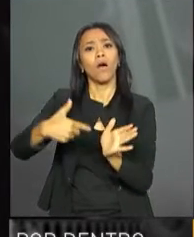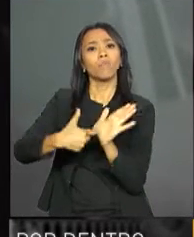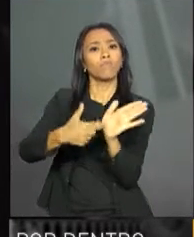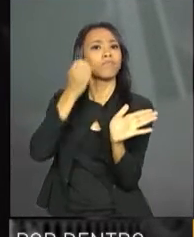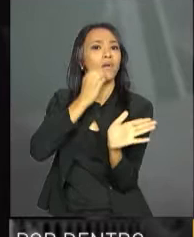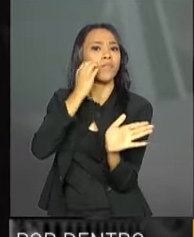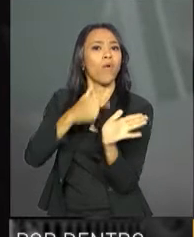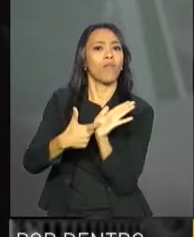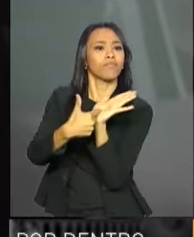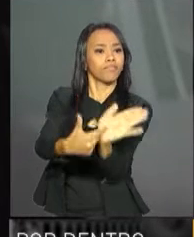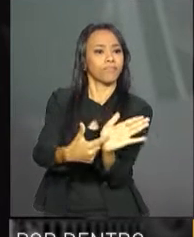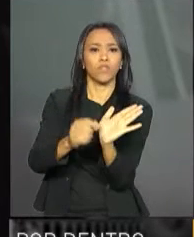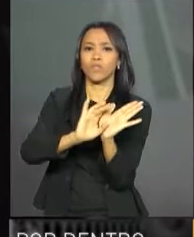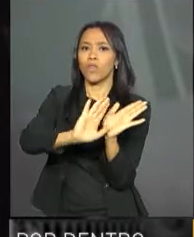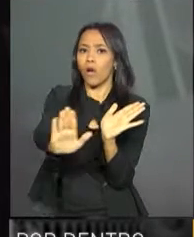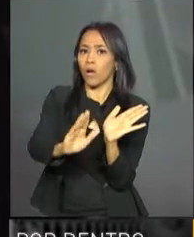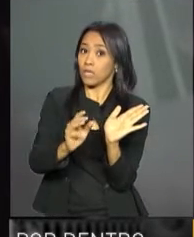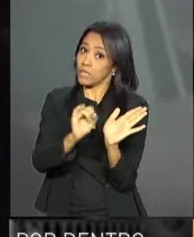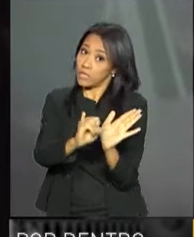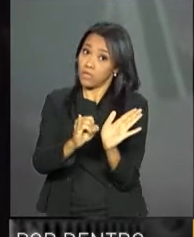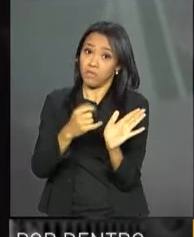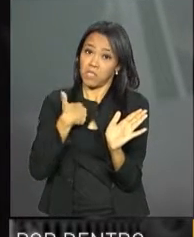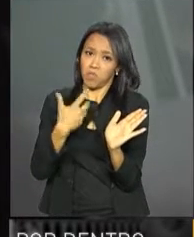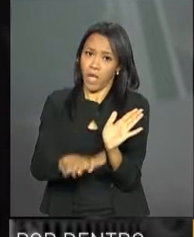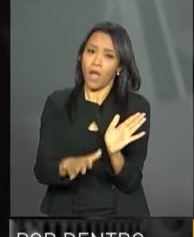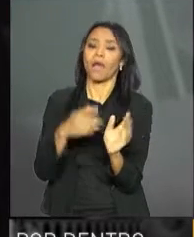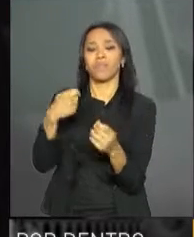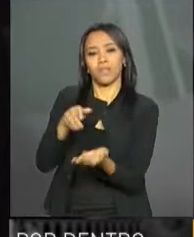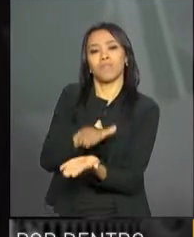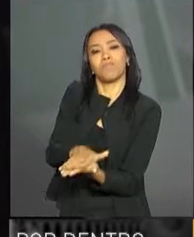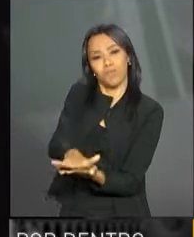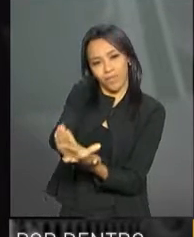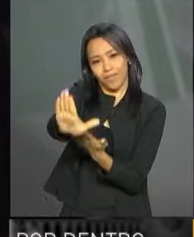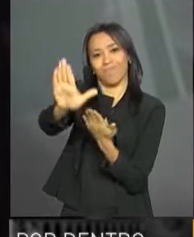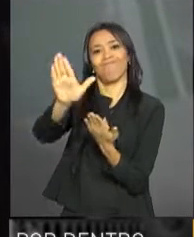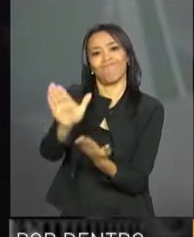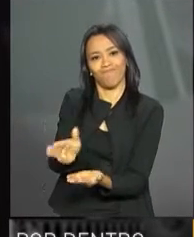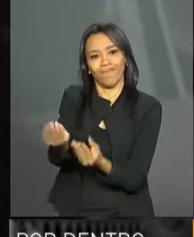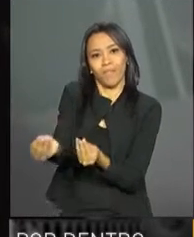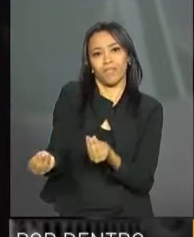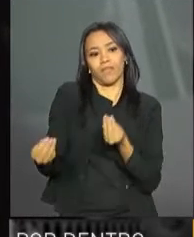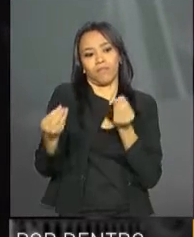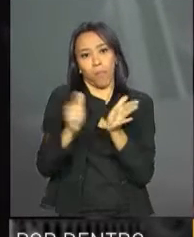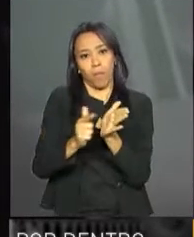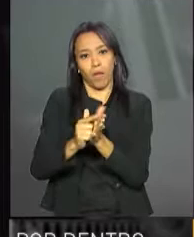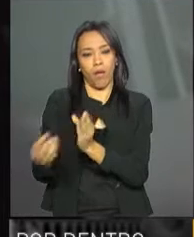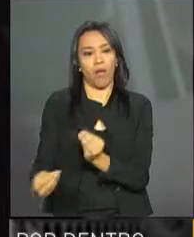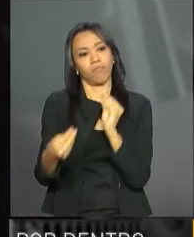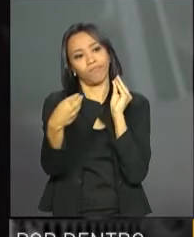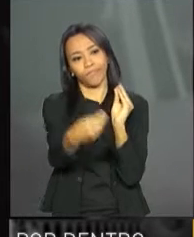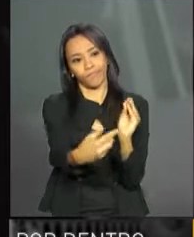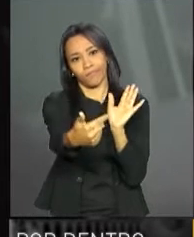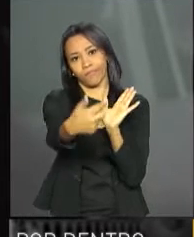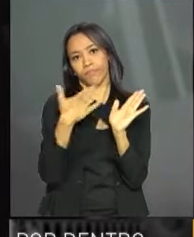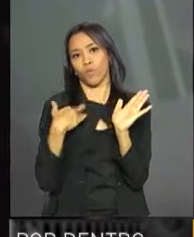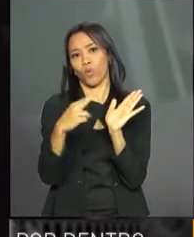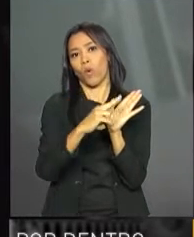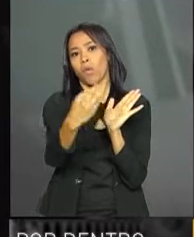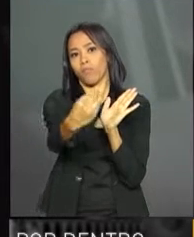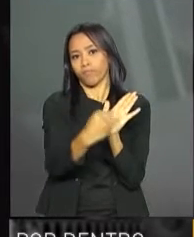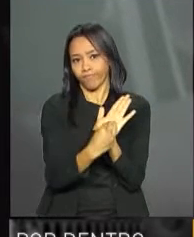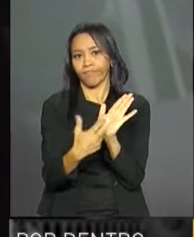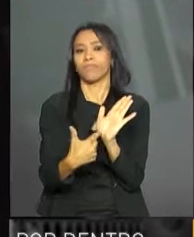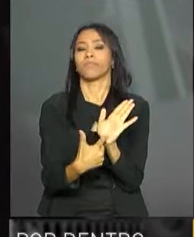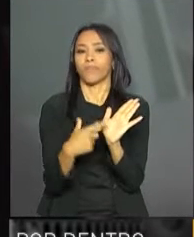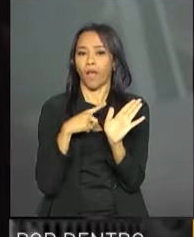por não apresentar um smartphone aí necessário impresso para que você demonstra que você está e está cadastrado no programa